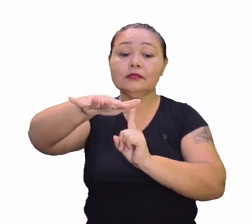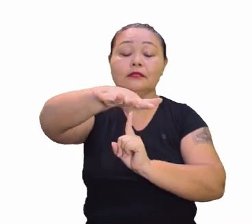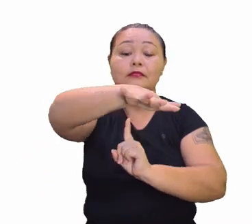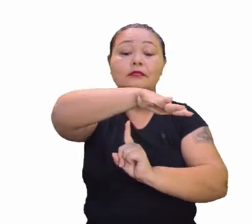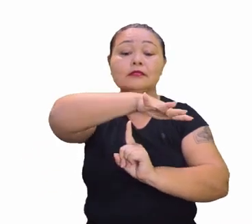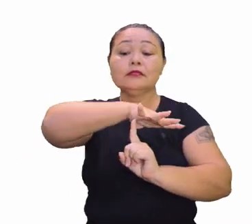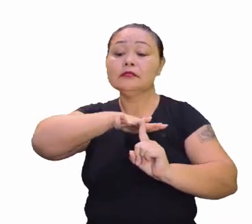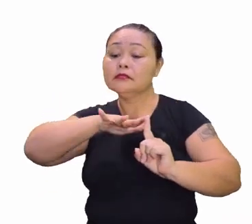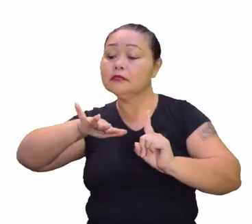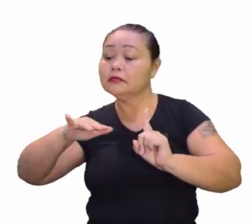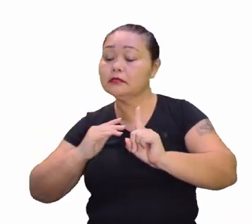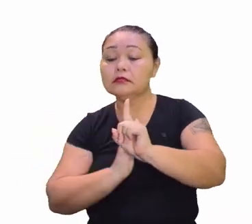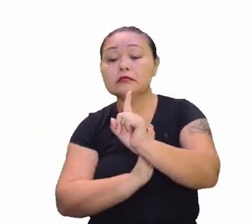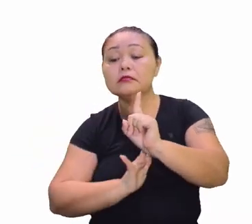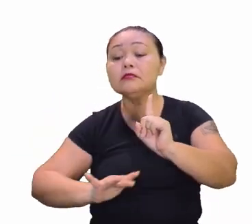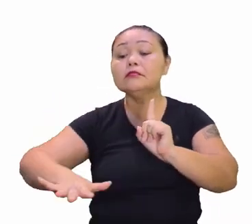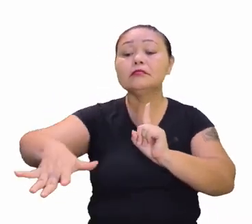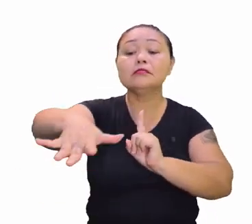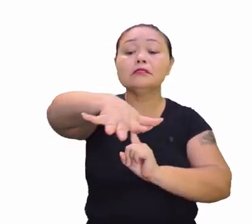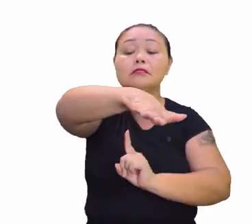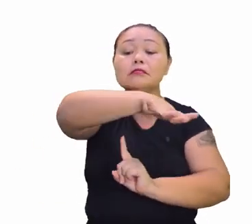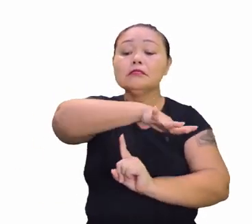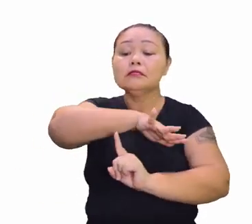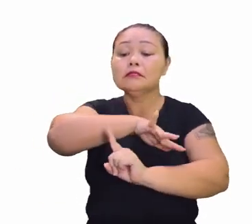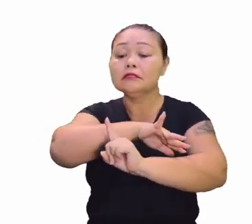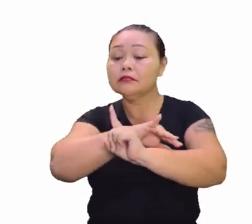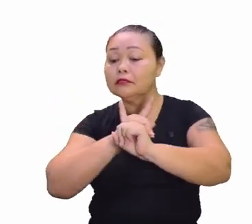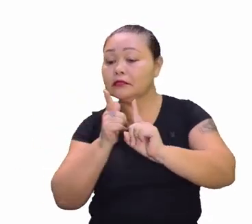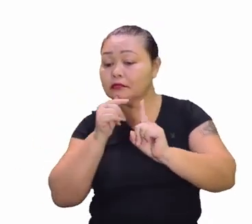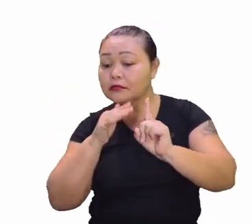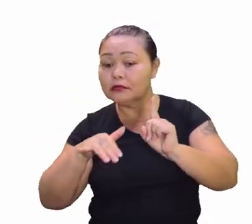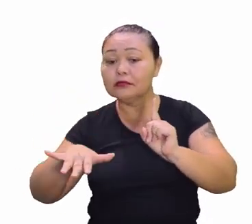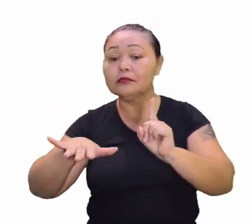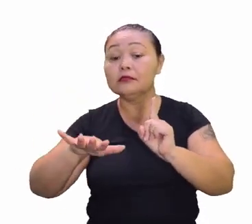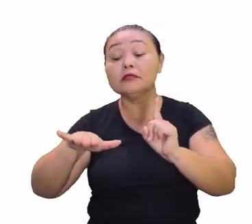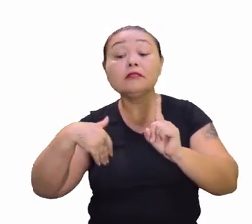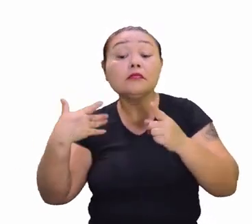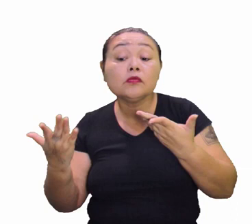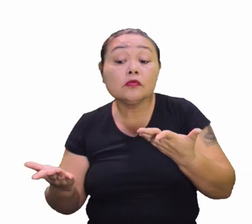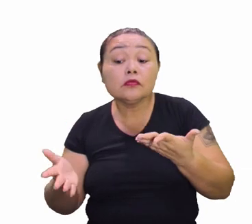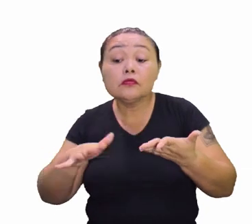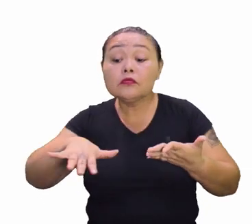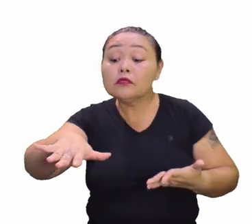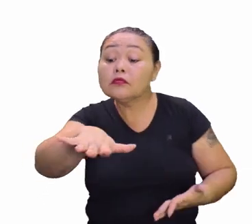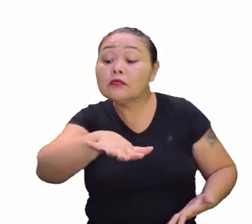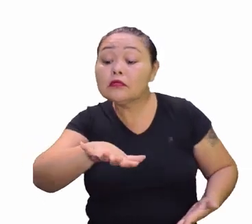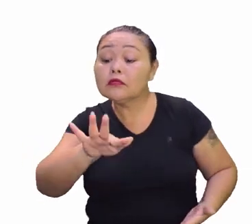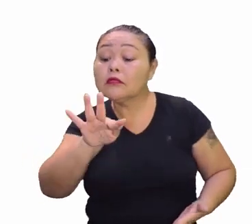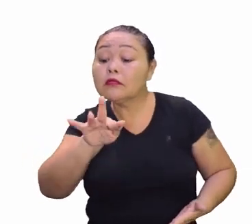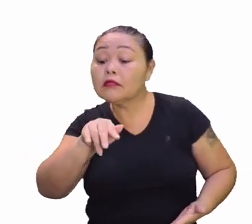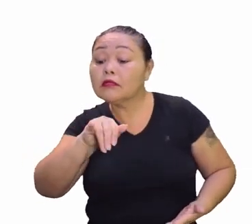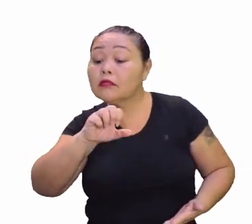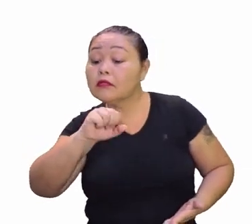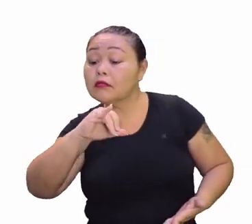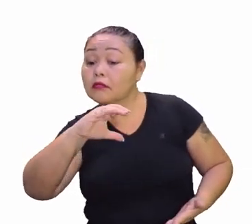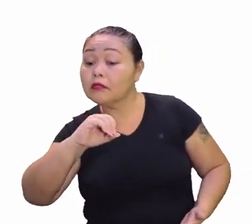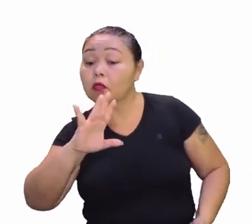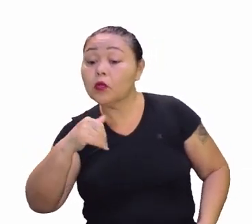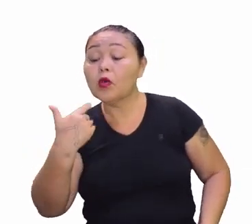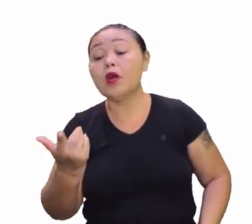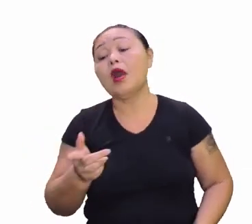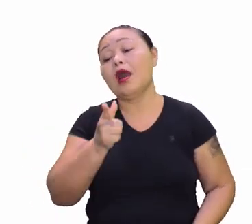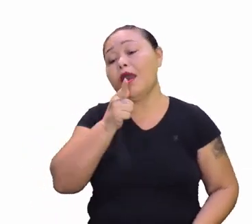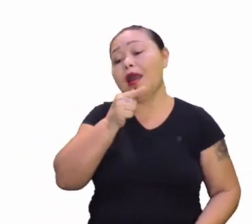da sociedade com o meio físico. Qual é esse meio físico, galera?